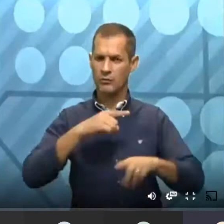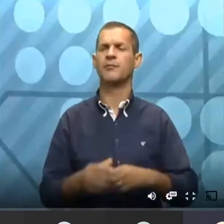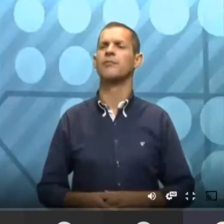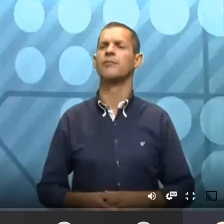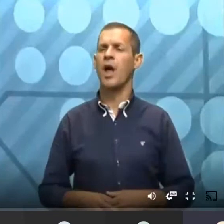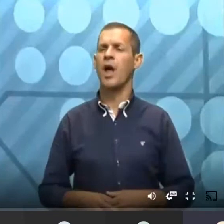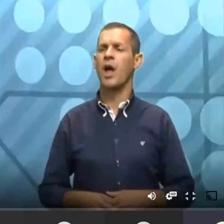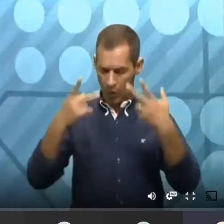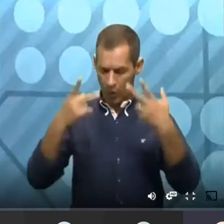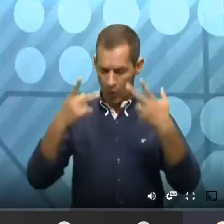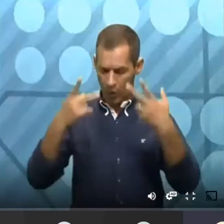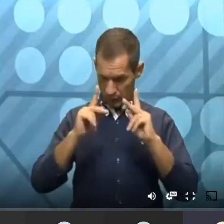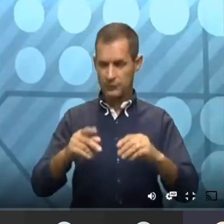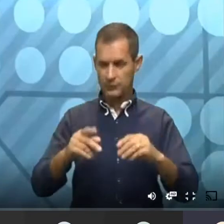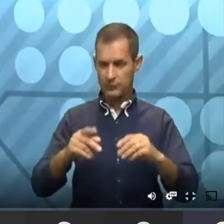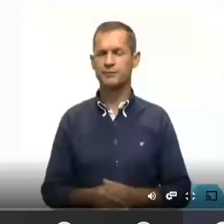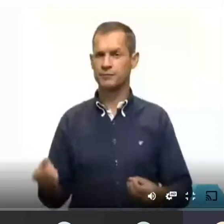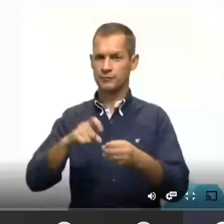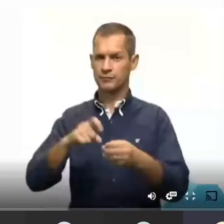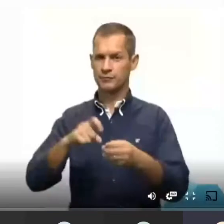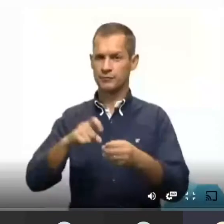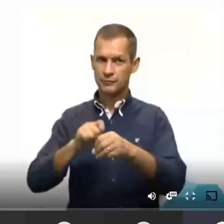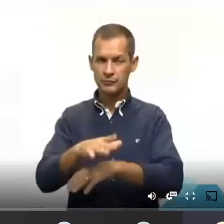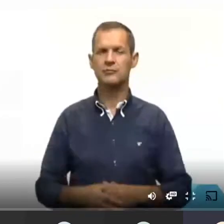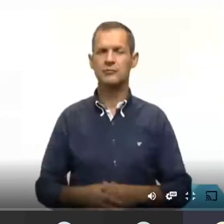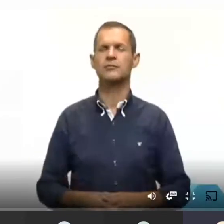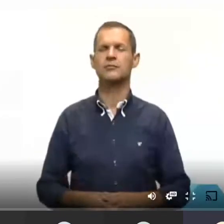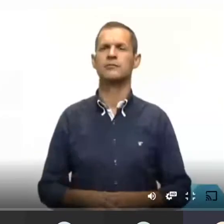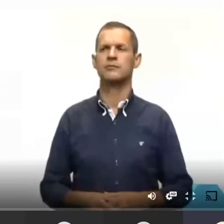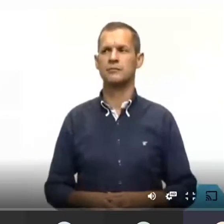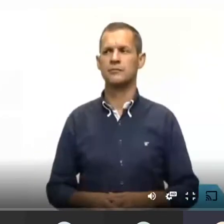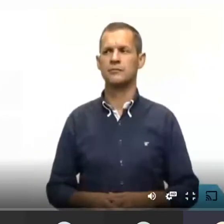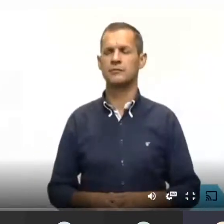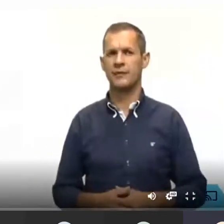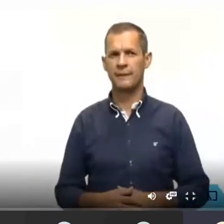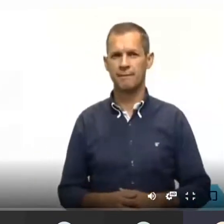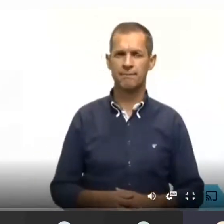função normal, ok? Vamos voltar para o slide.